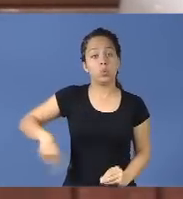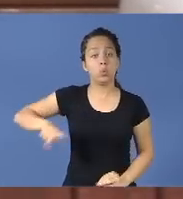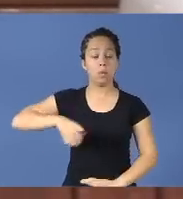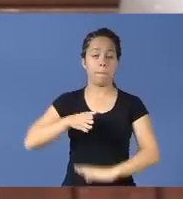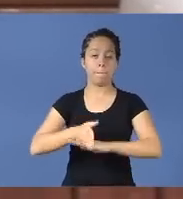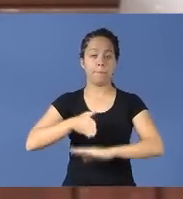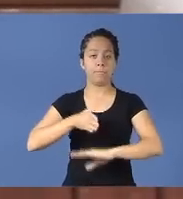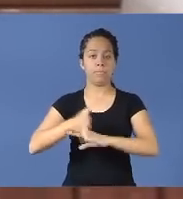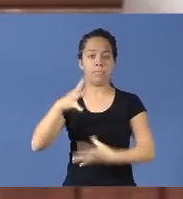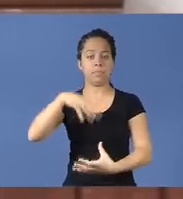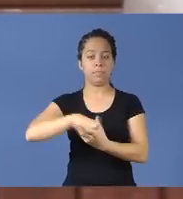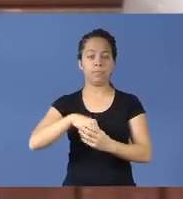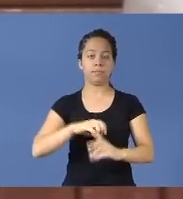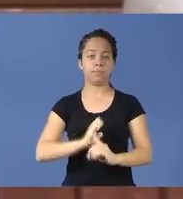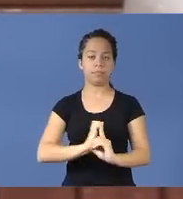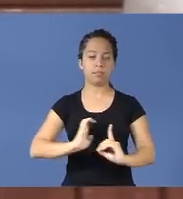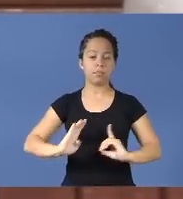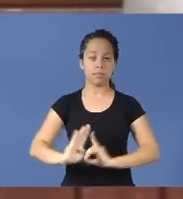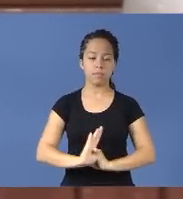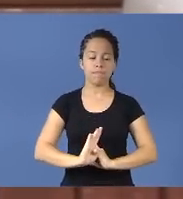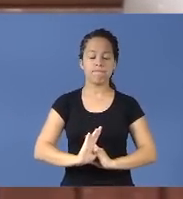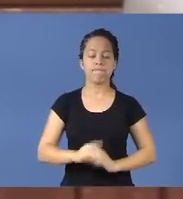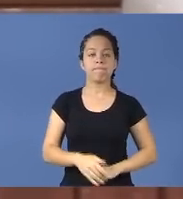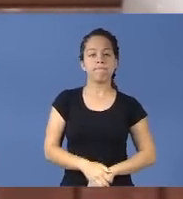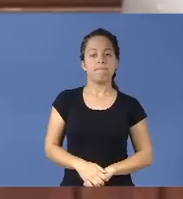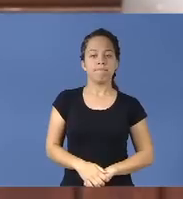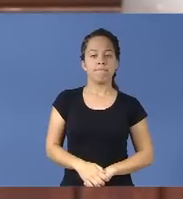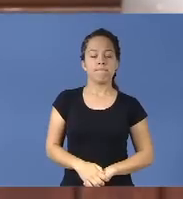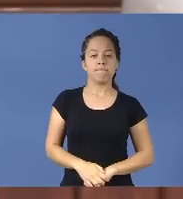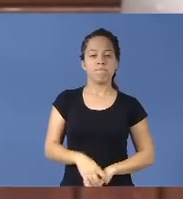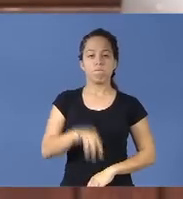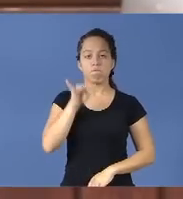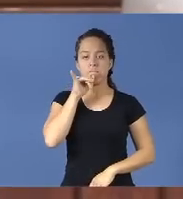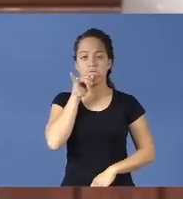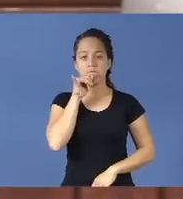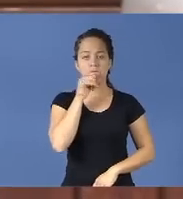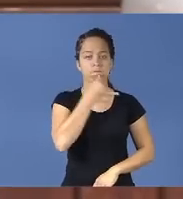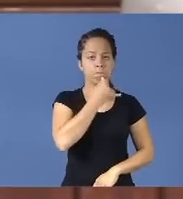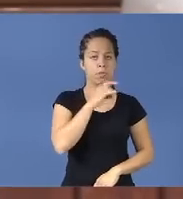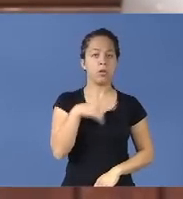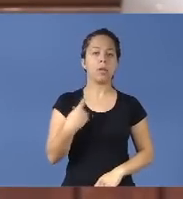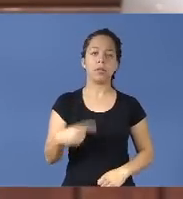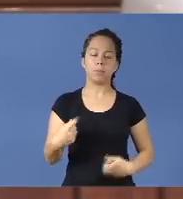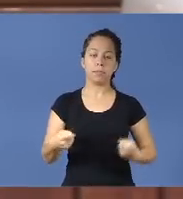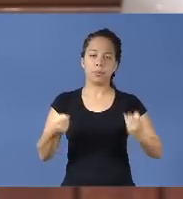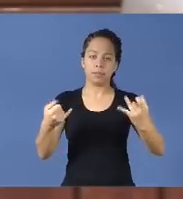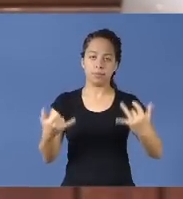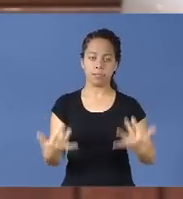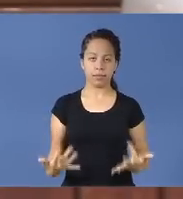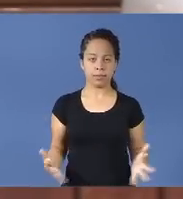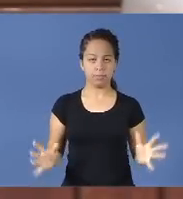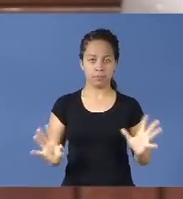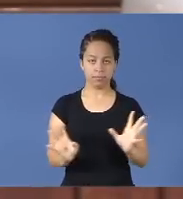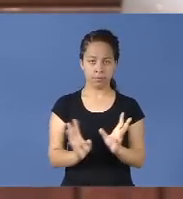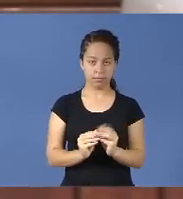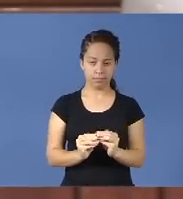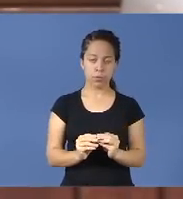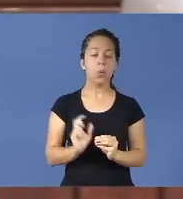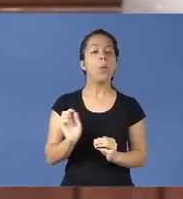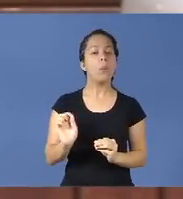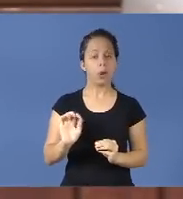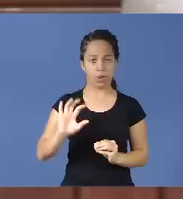dominical. Infelizmente, tivemos que fazer essa introdução, mas